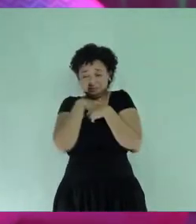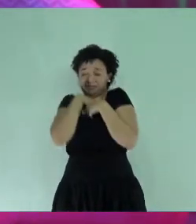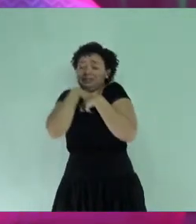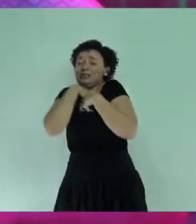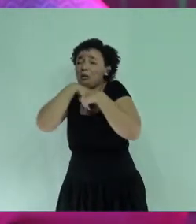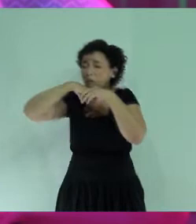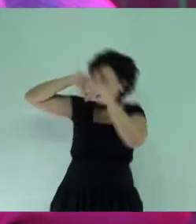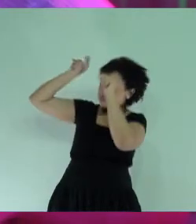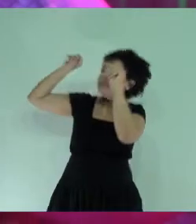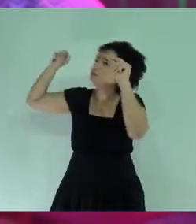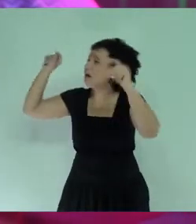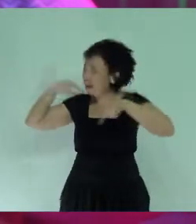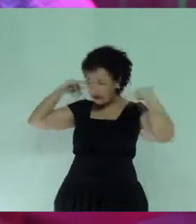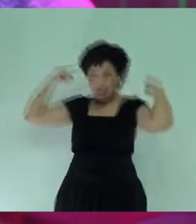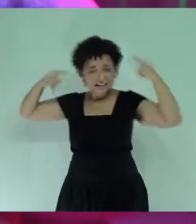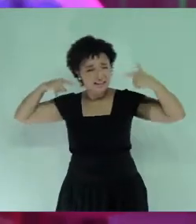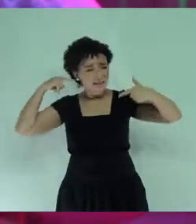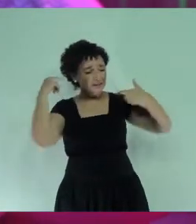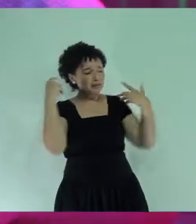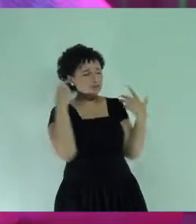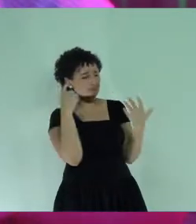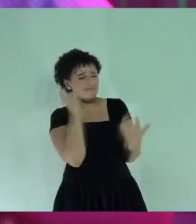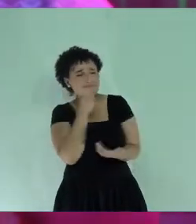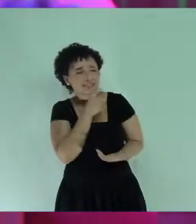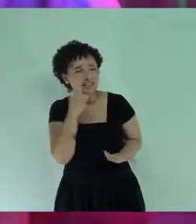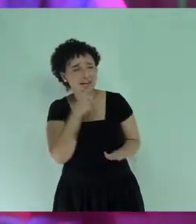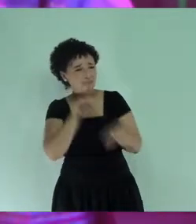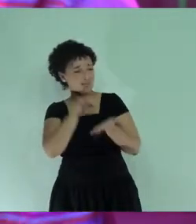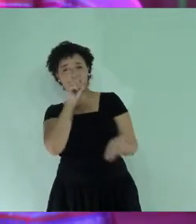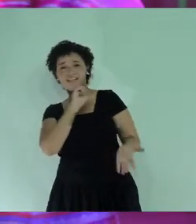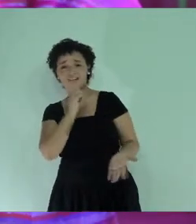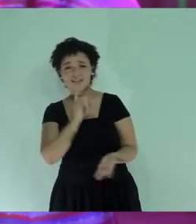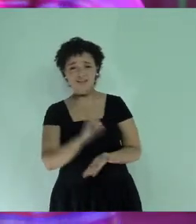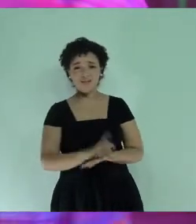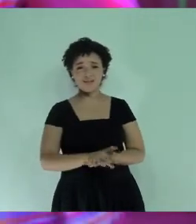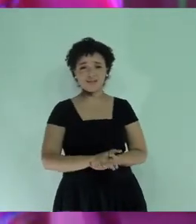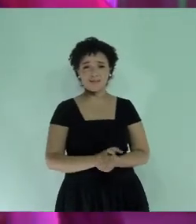a crescente da lua louca, lúdica.